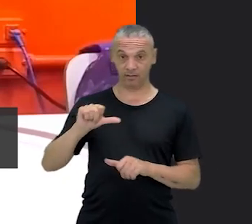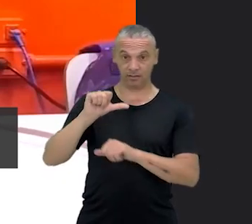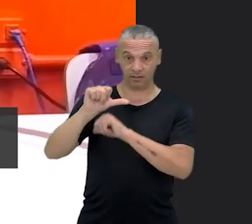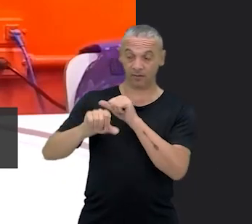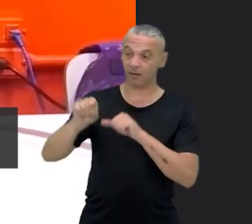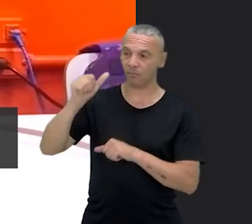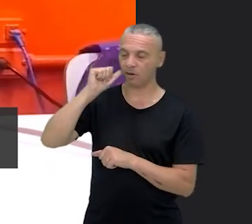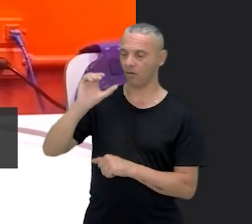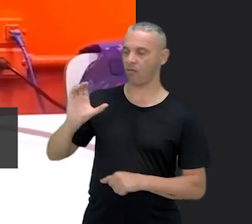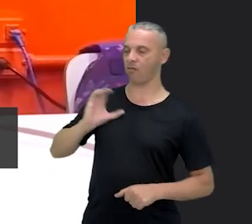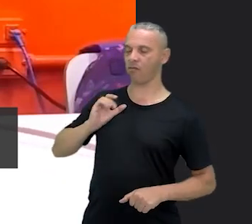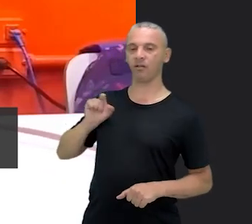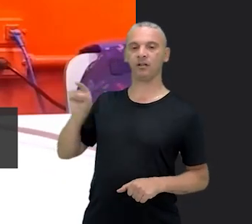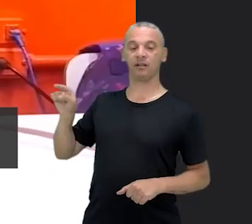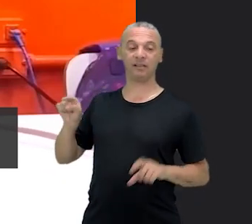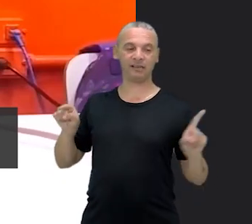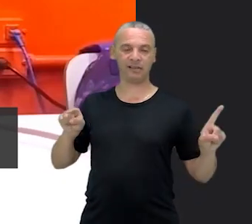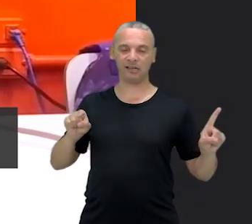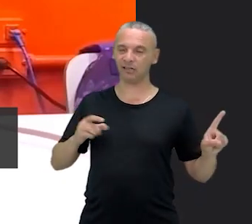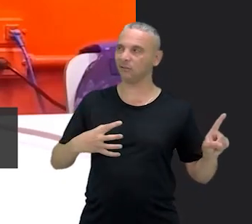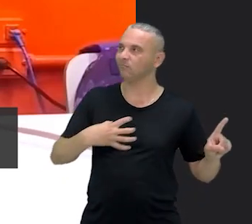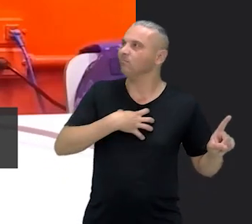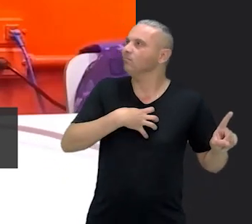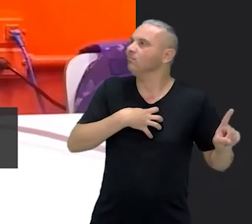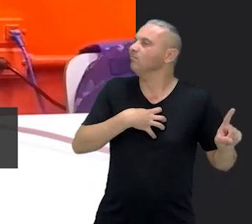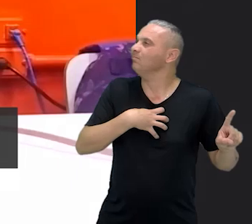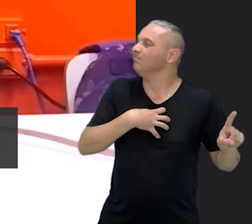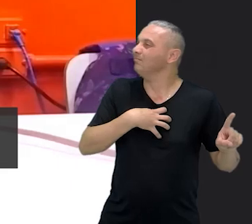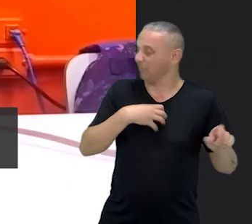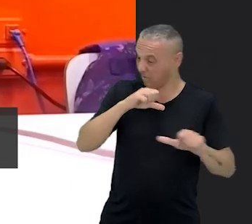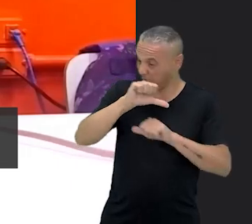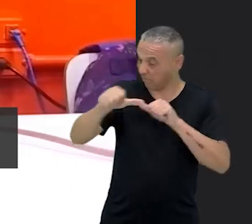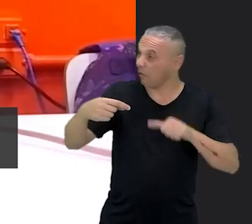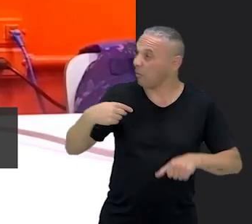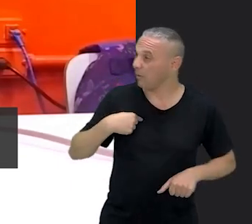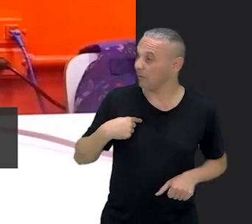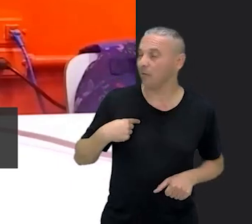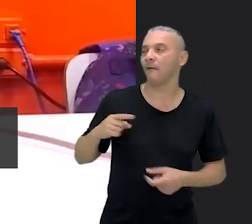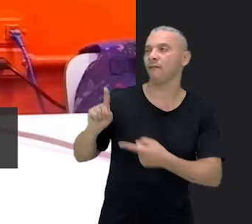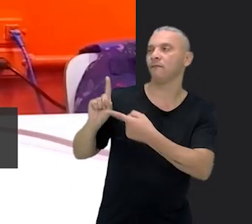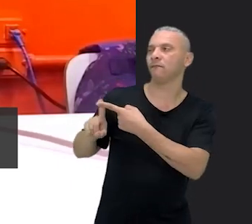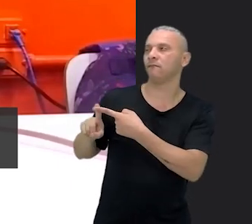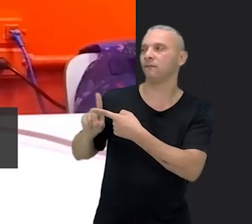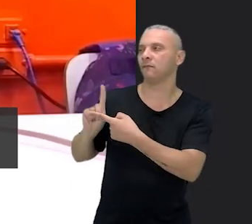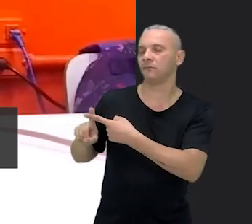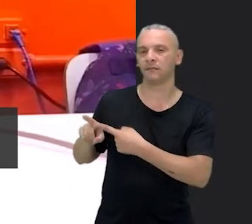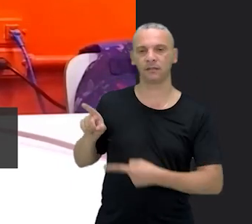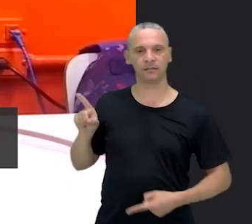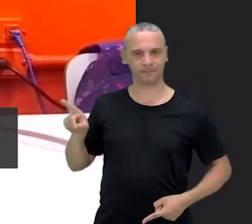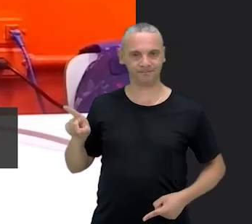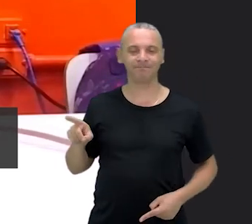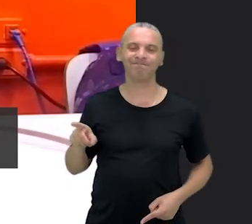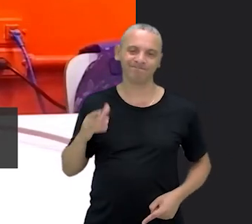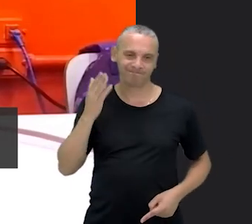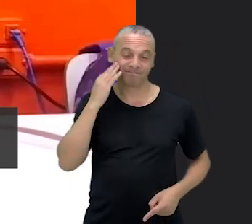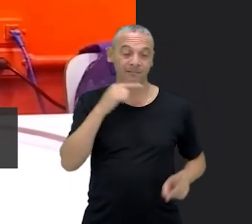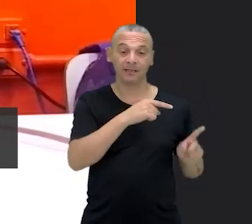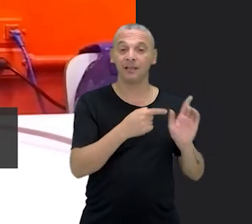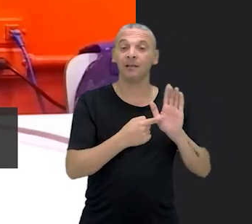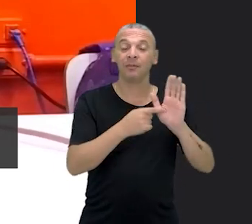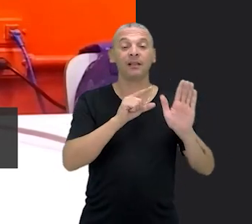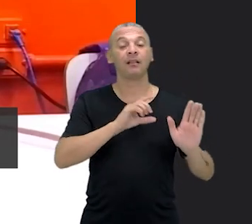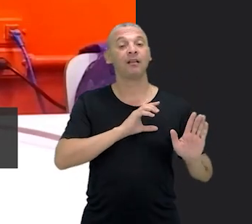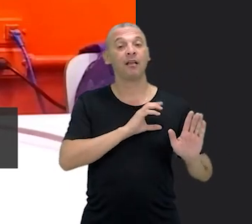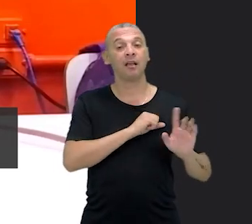aquilo machucou a Aurélia. Eu acho que ela queria se vingar do que ela sentiu por ele, mas em todo momento ela também mostra que